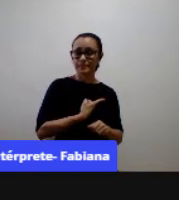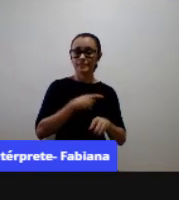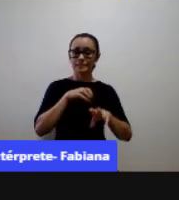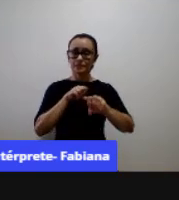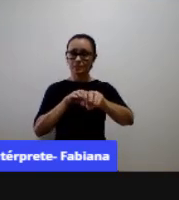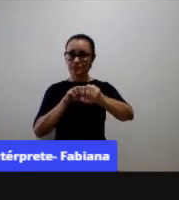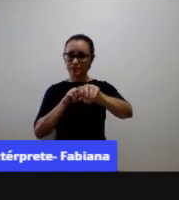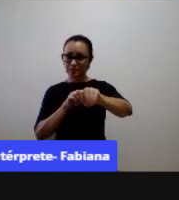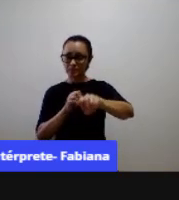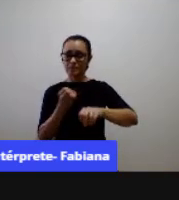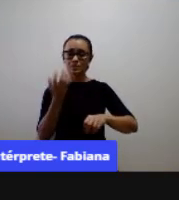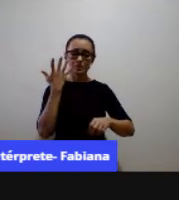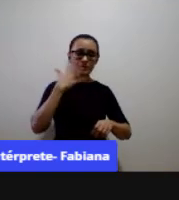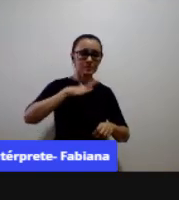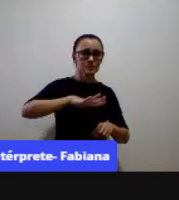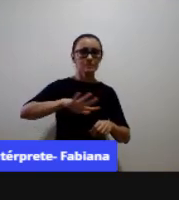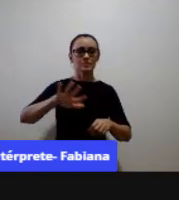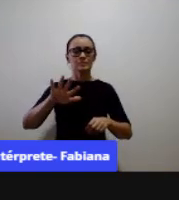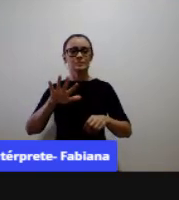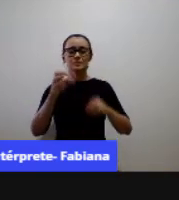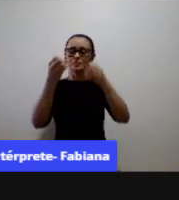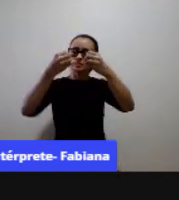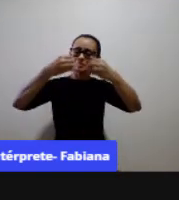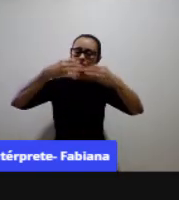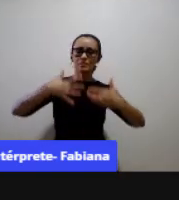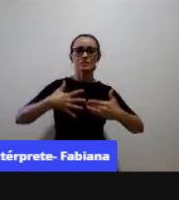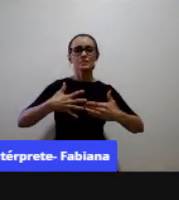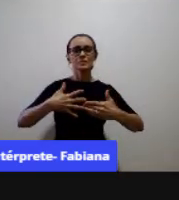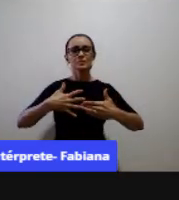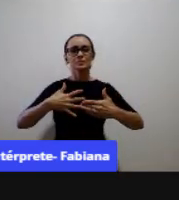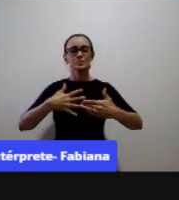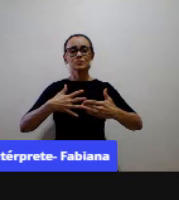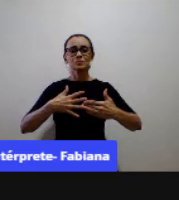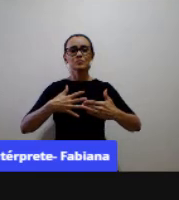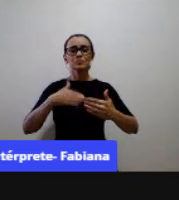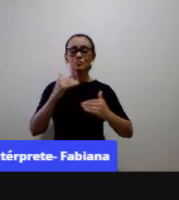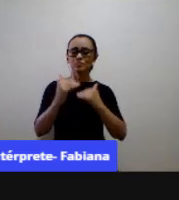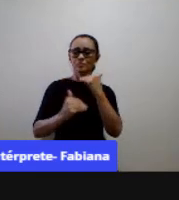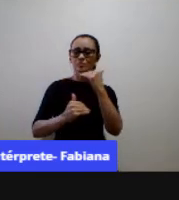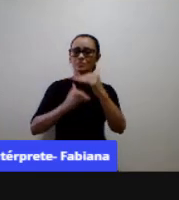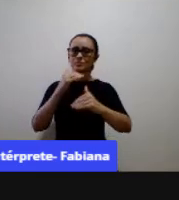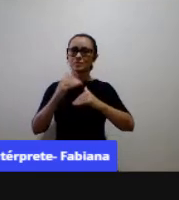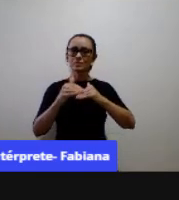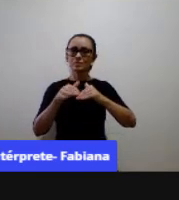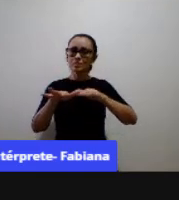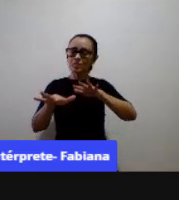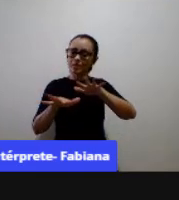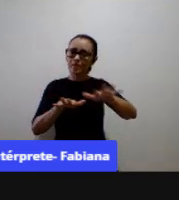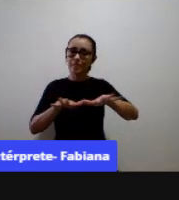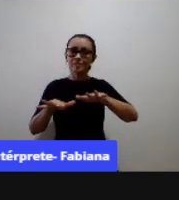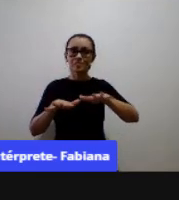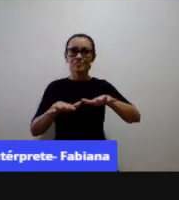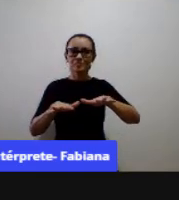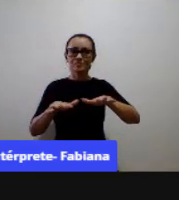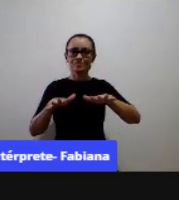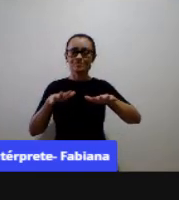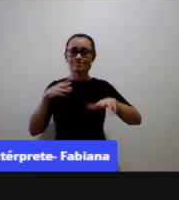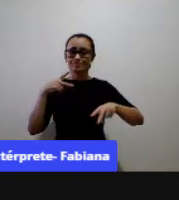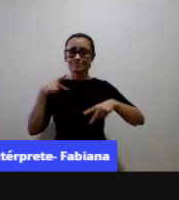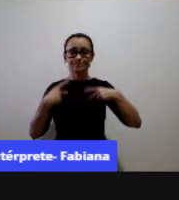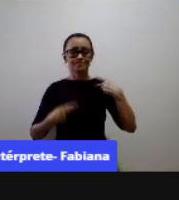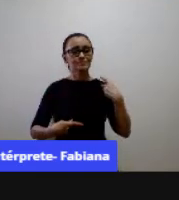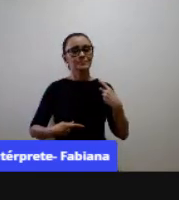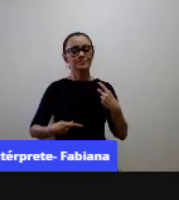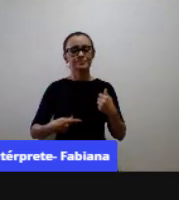estamos falando de um desenvolvimento psicomotor, daquele parâmetro aonde você